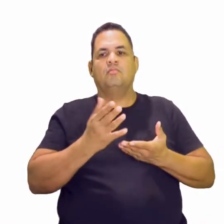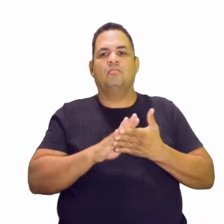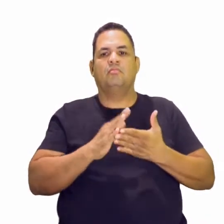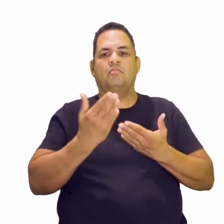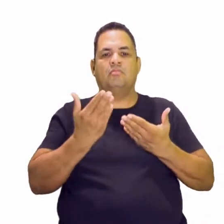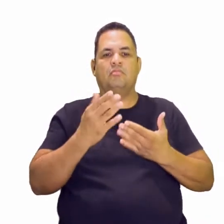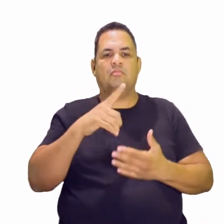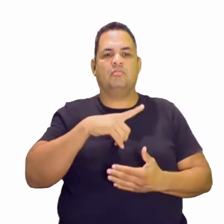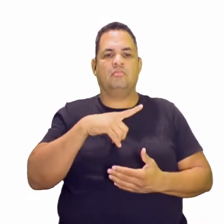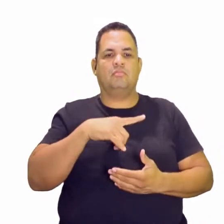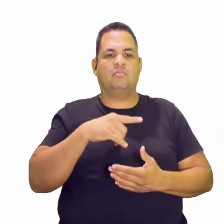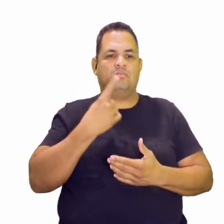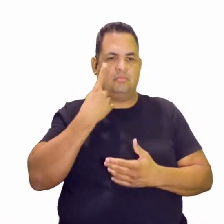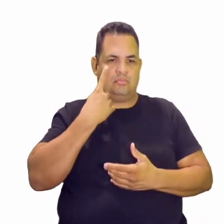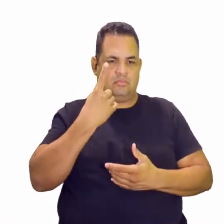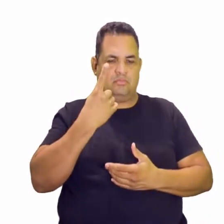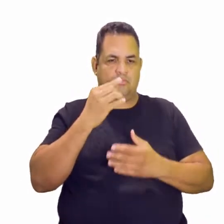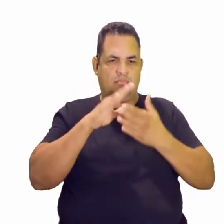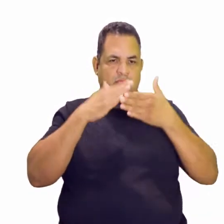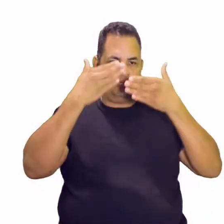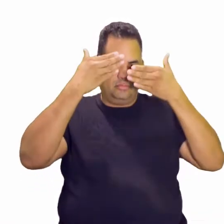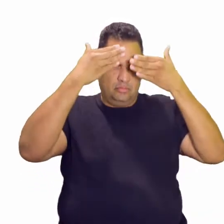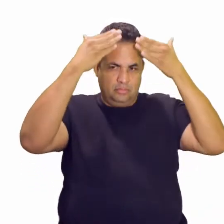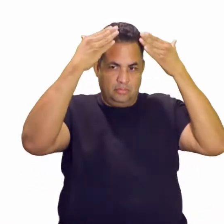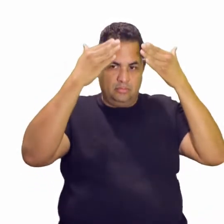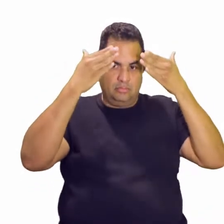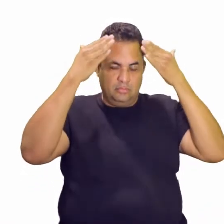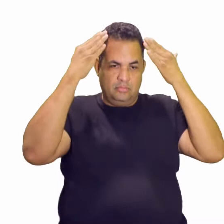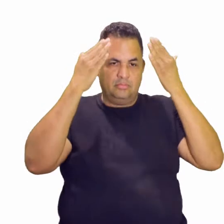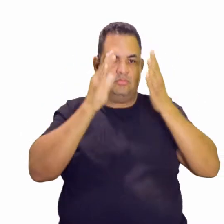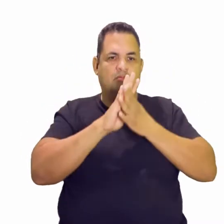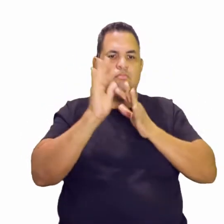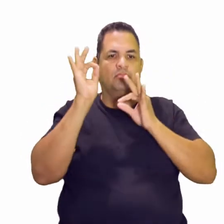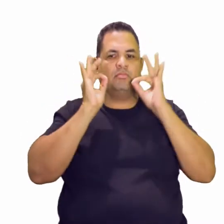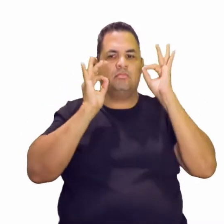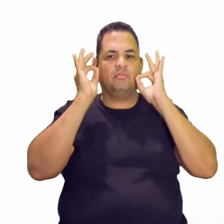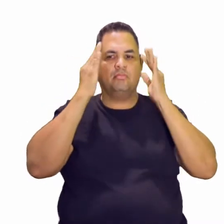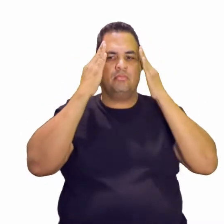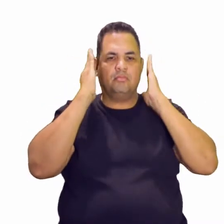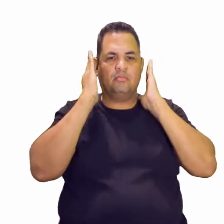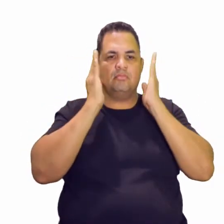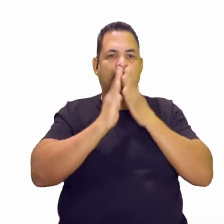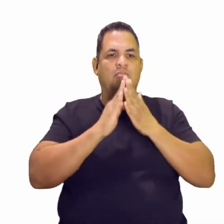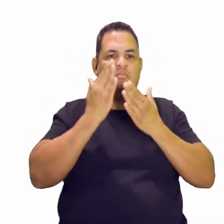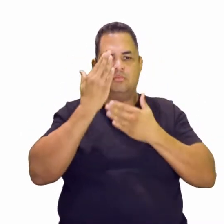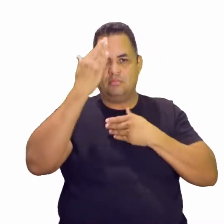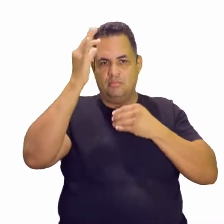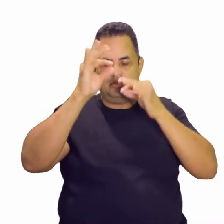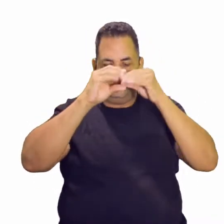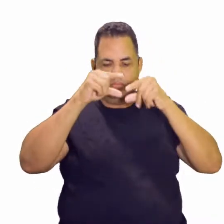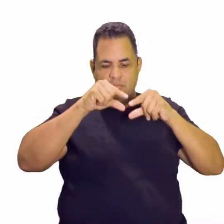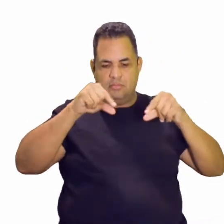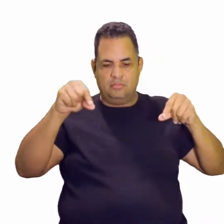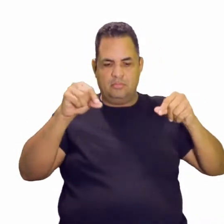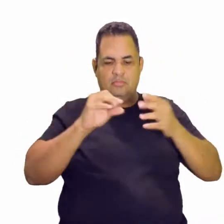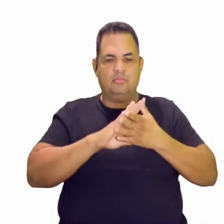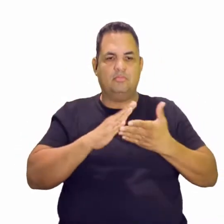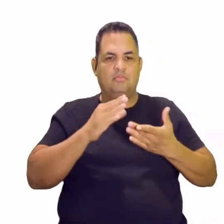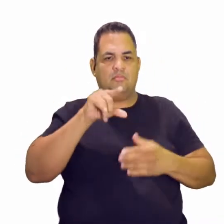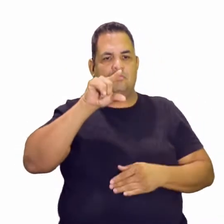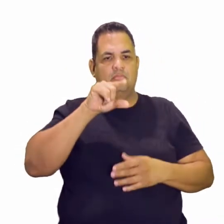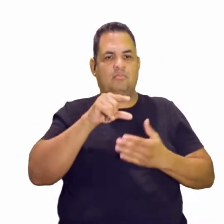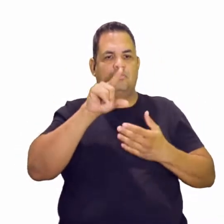podem ver aqui nessa imagem, uma ornamentação aqui feita com penas, de aves.